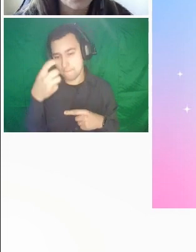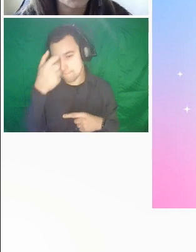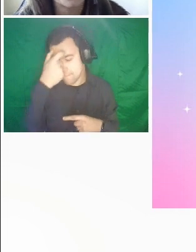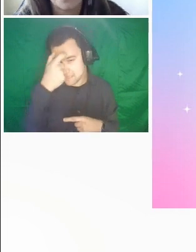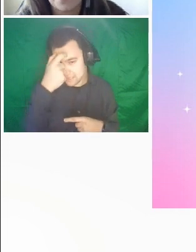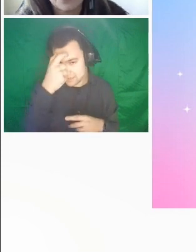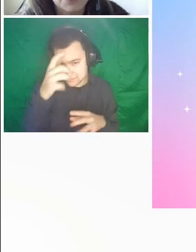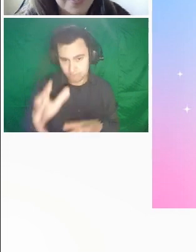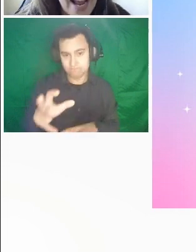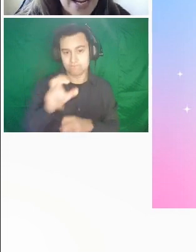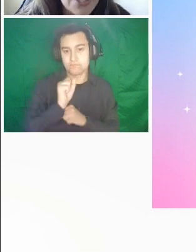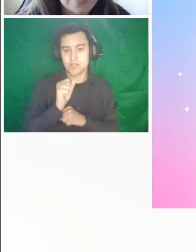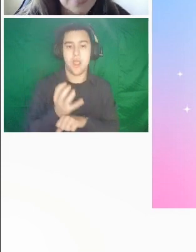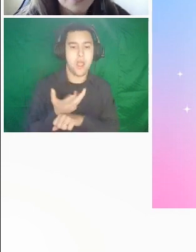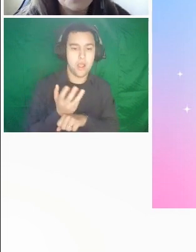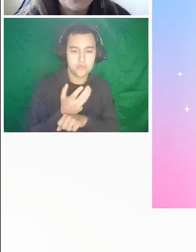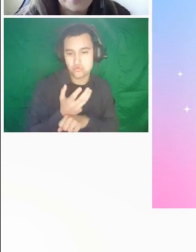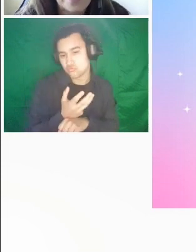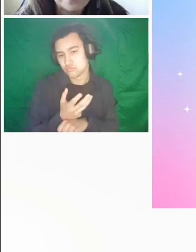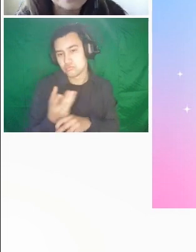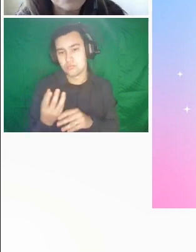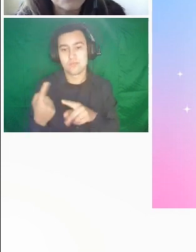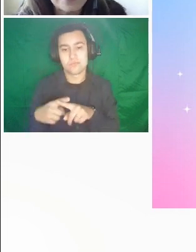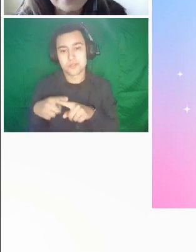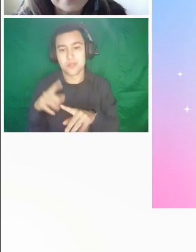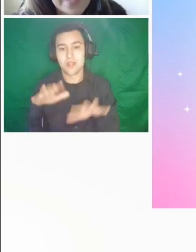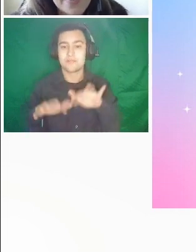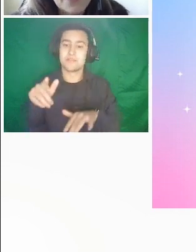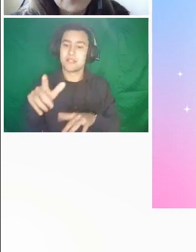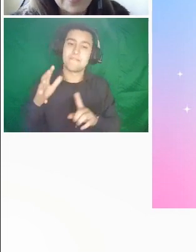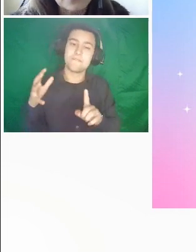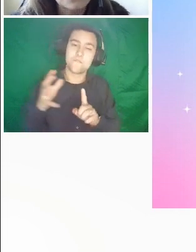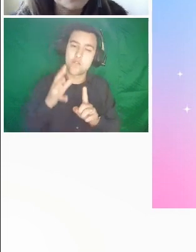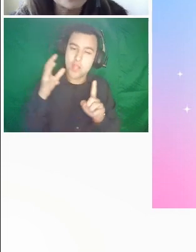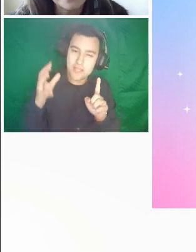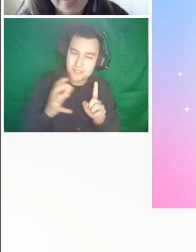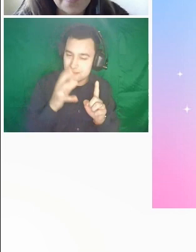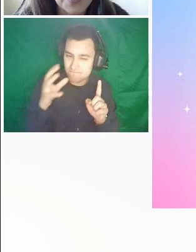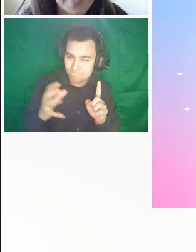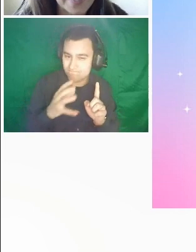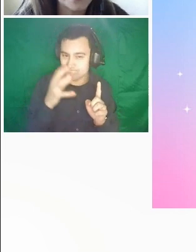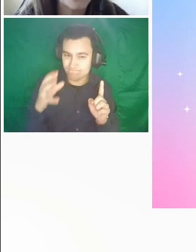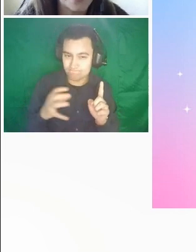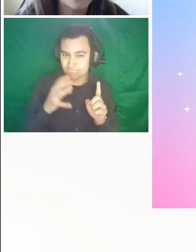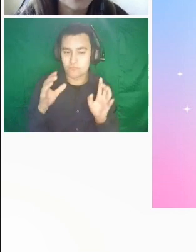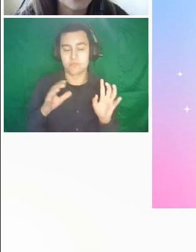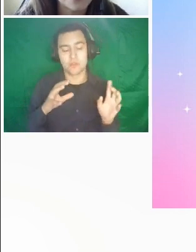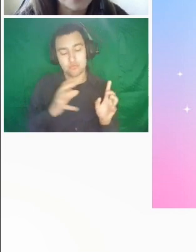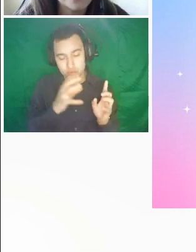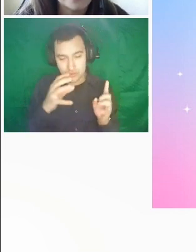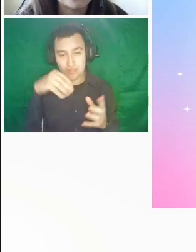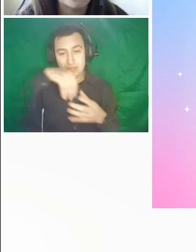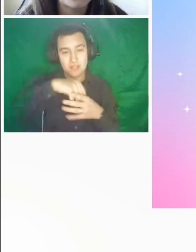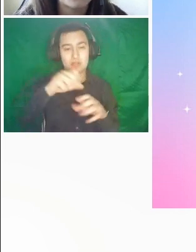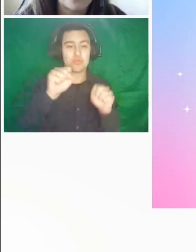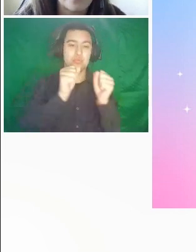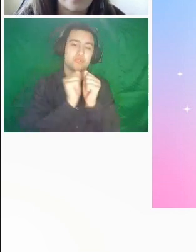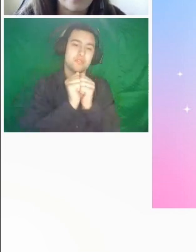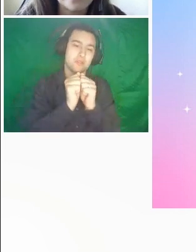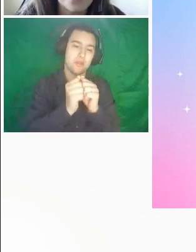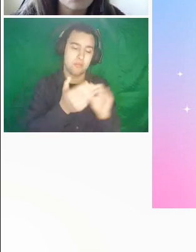ágil adotar métodos ágeis porque eles influenciam dentro do sistema organ acional gente então